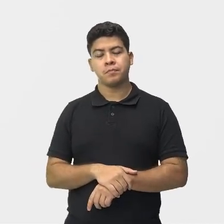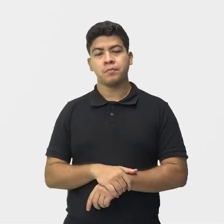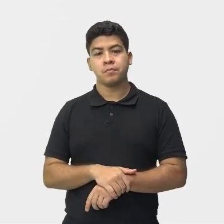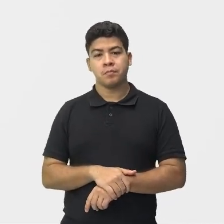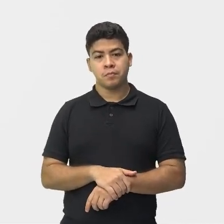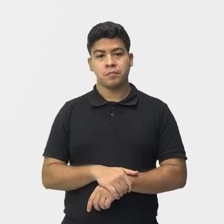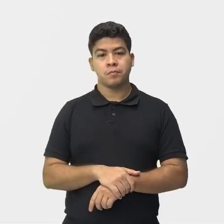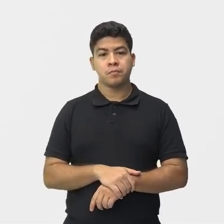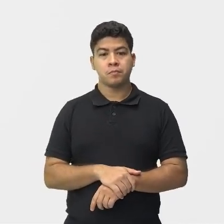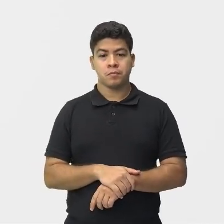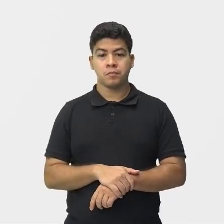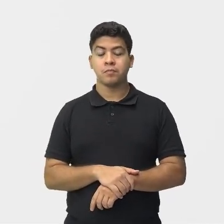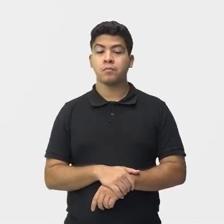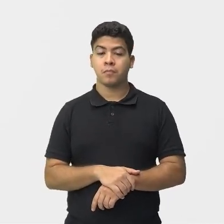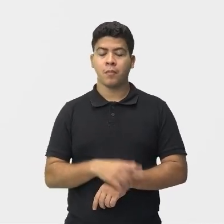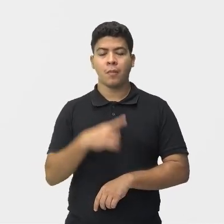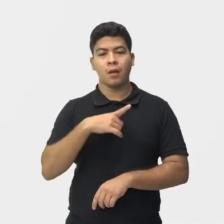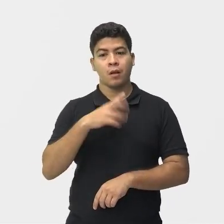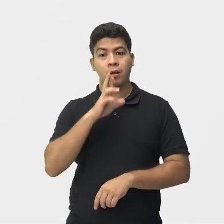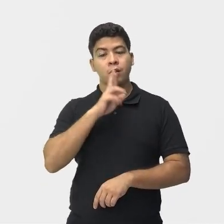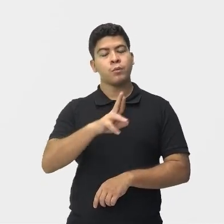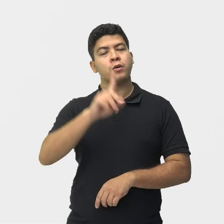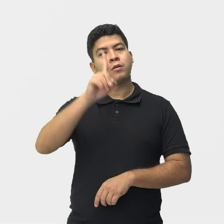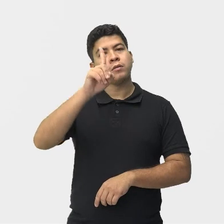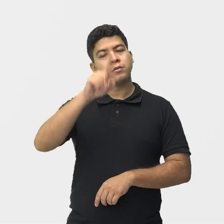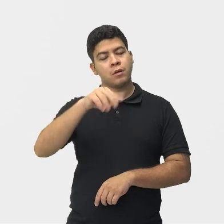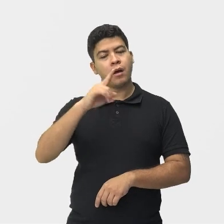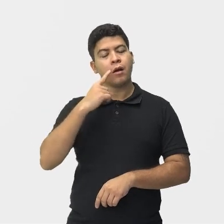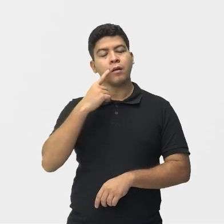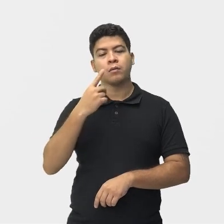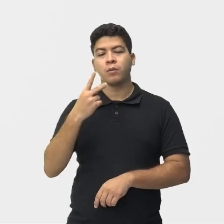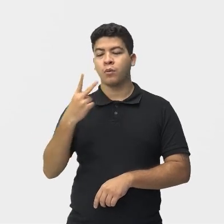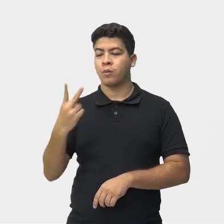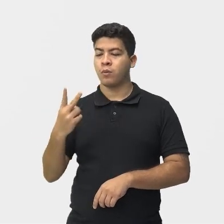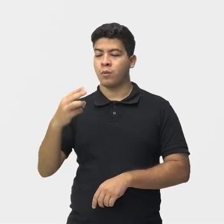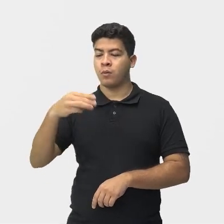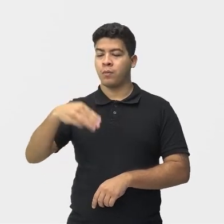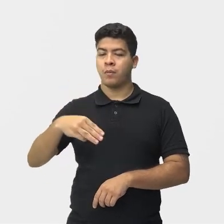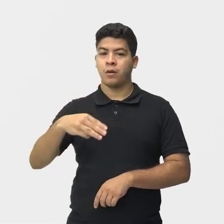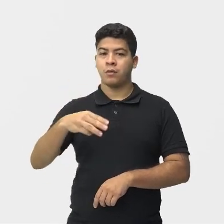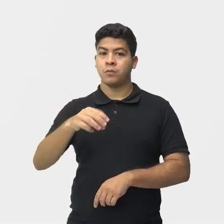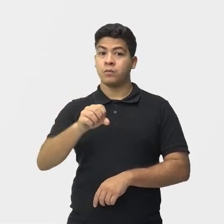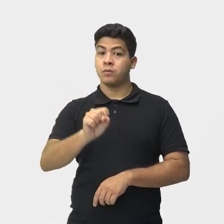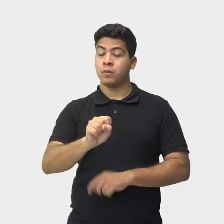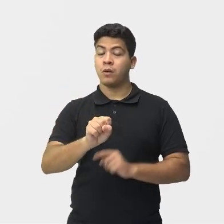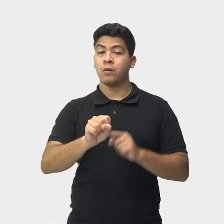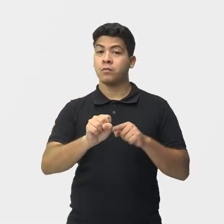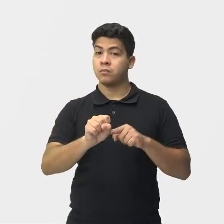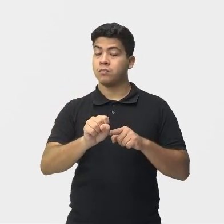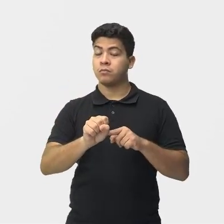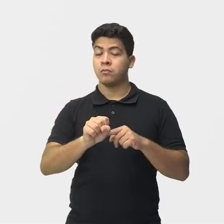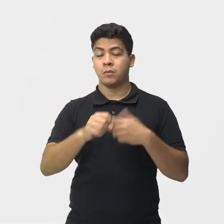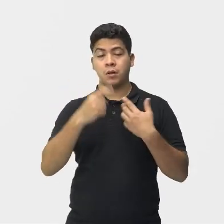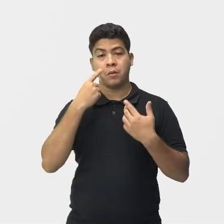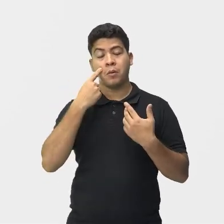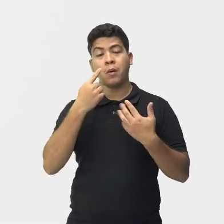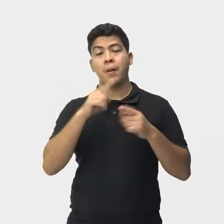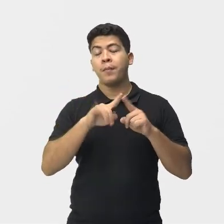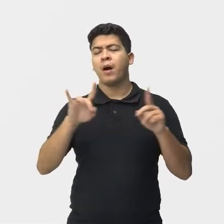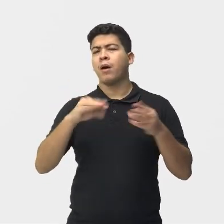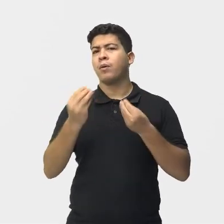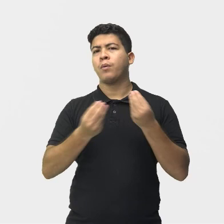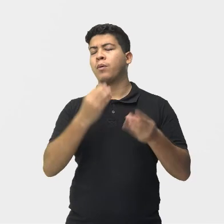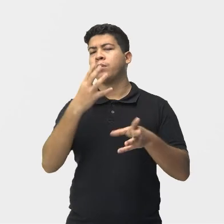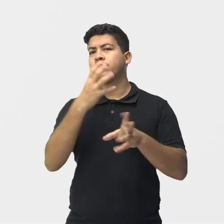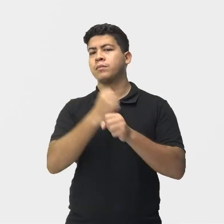nós temos que a resposta vai ser 2 metros por segundo ao quadrado, e nessa, para encontrar essa resposta, a gente utilizou que